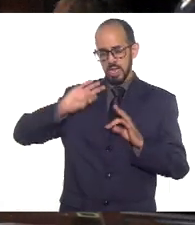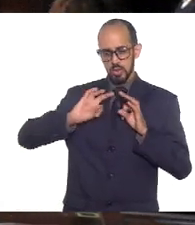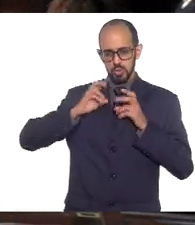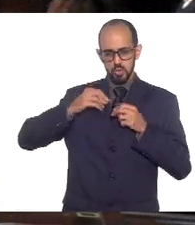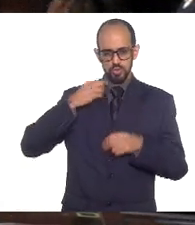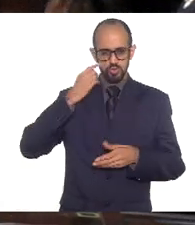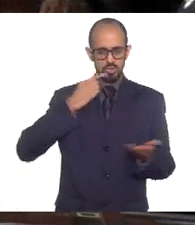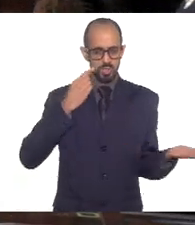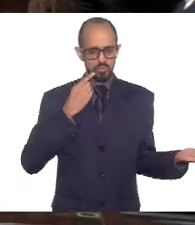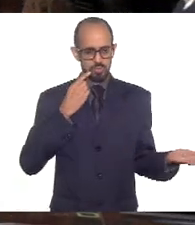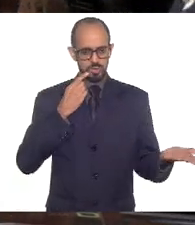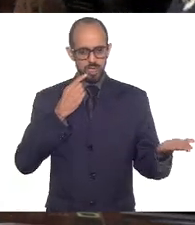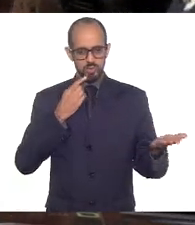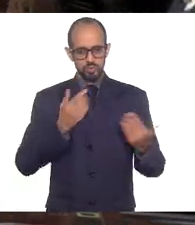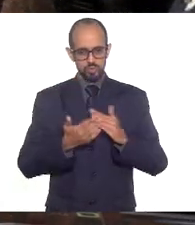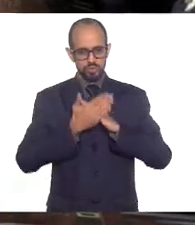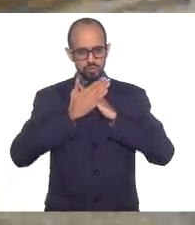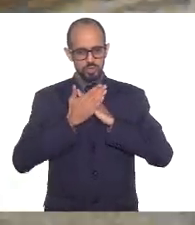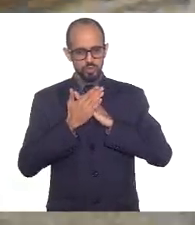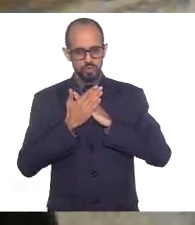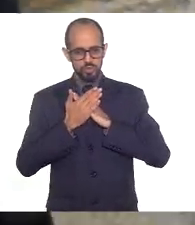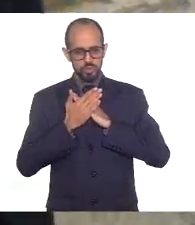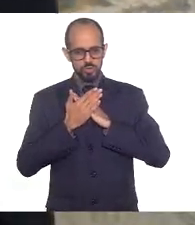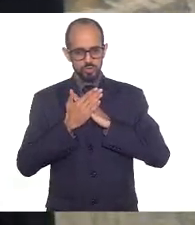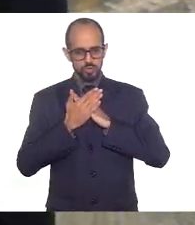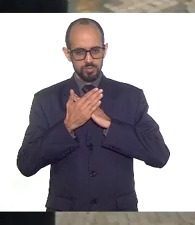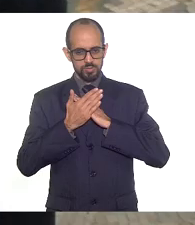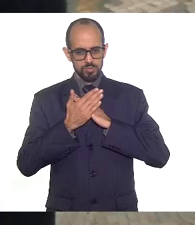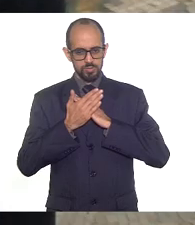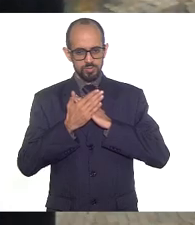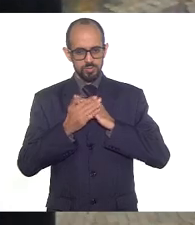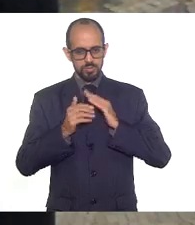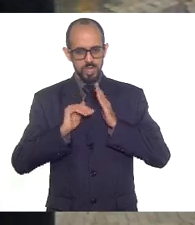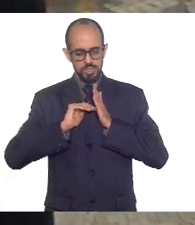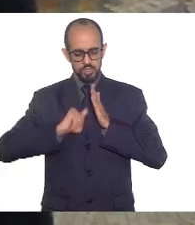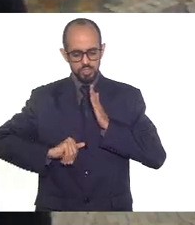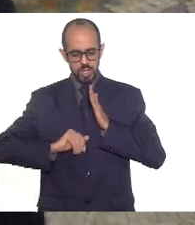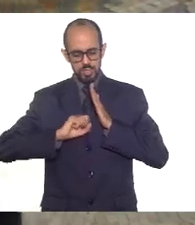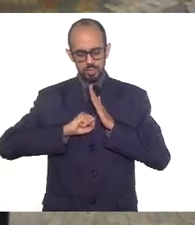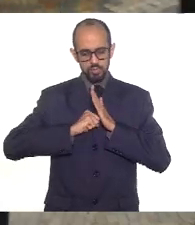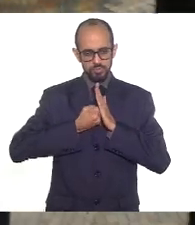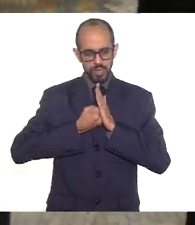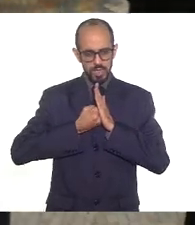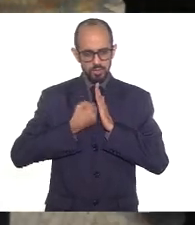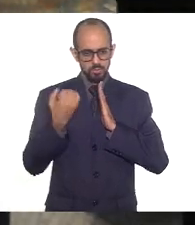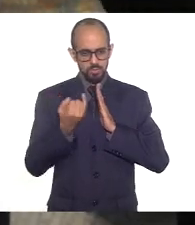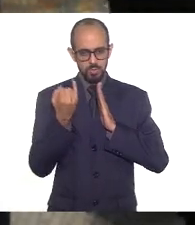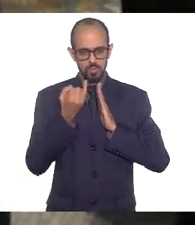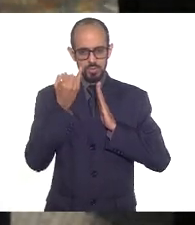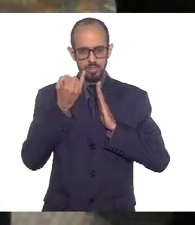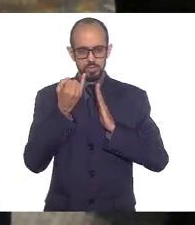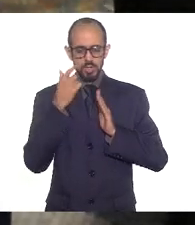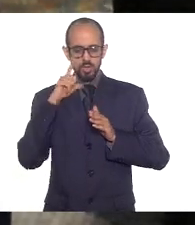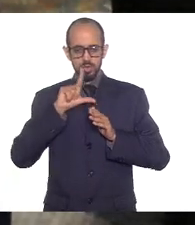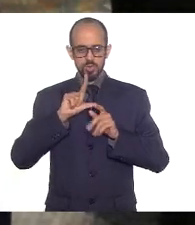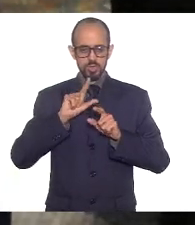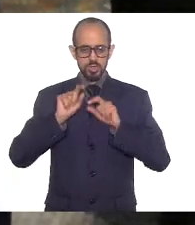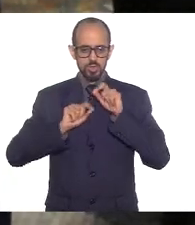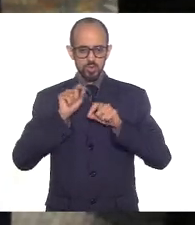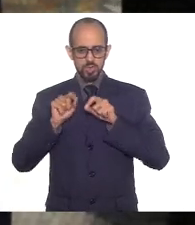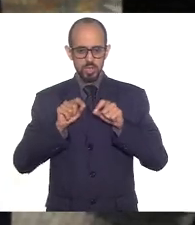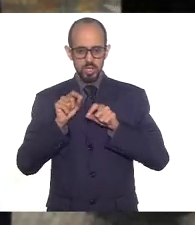todos os deputados que nos ajudaram na derrubada do veto que foi tão importante para consolidar